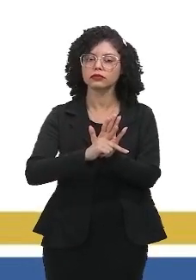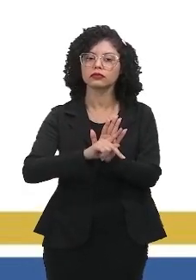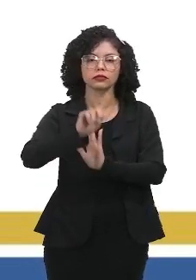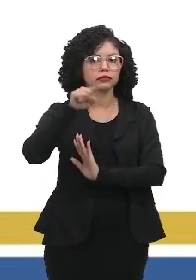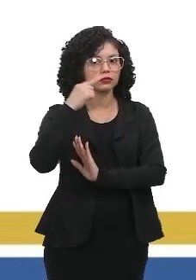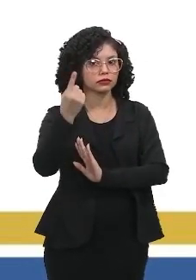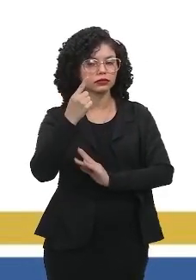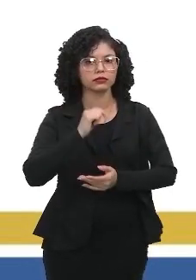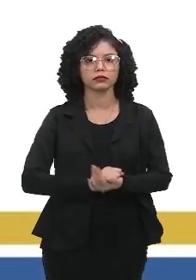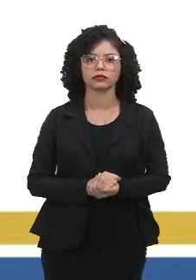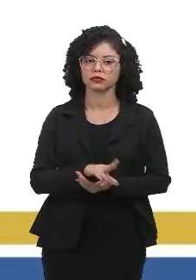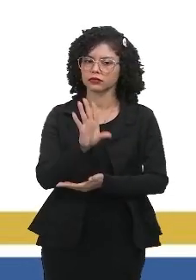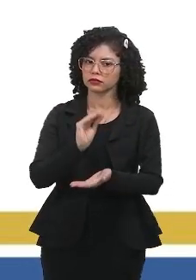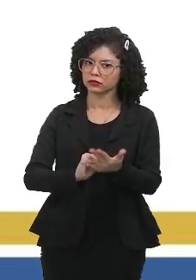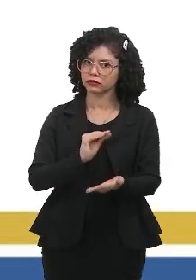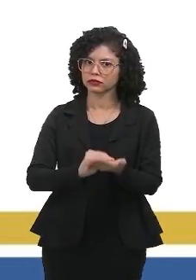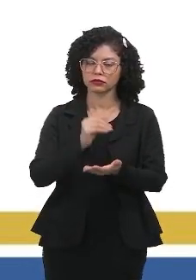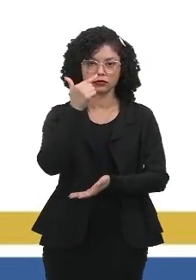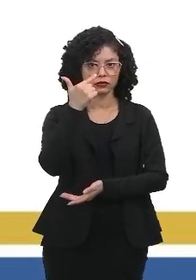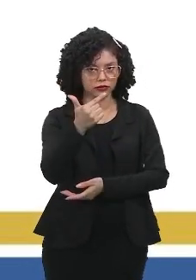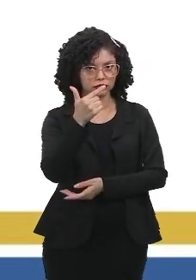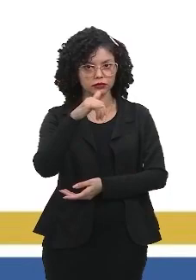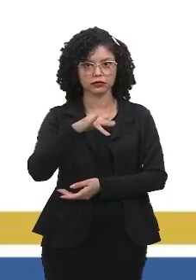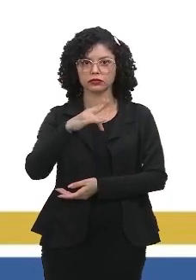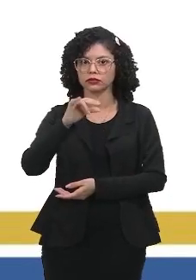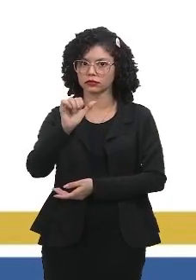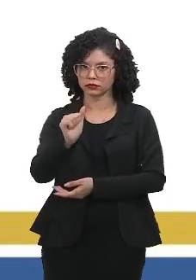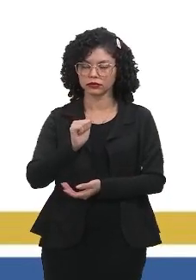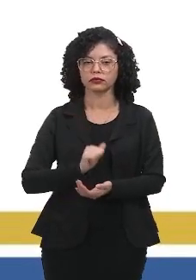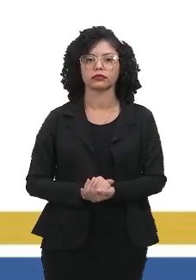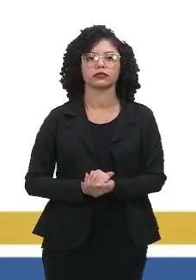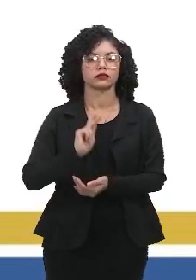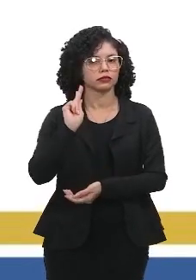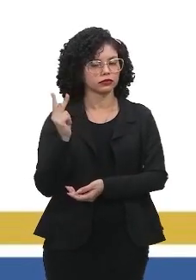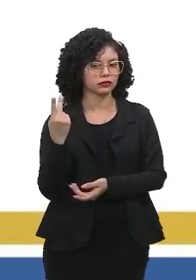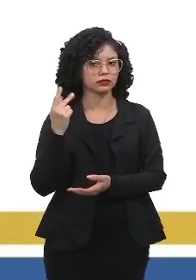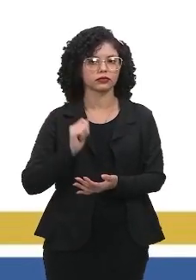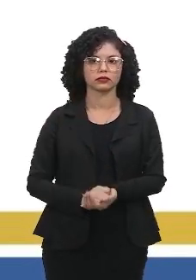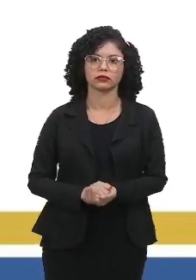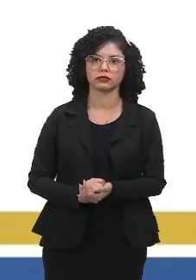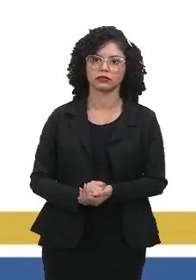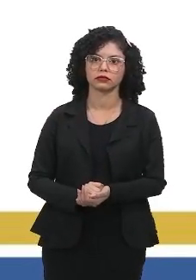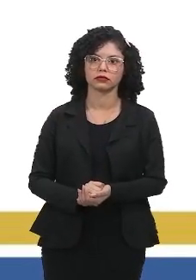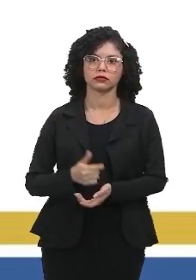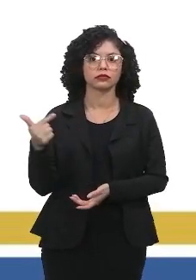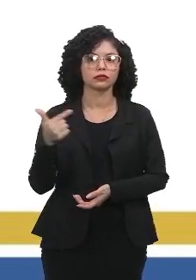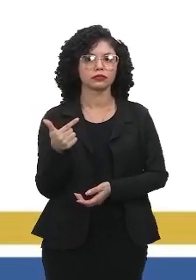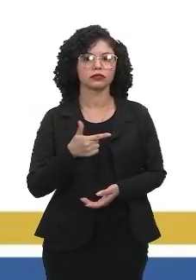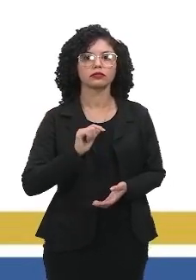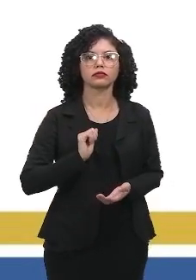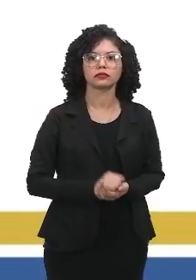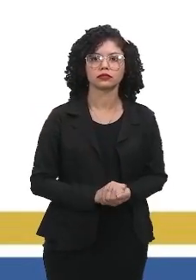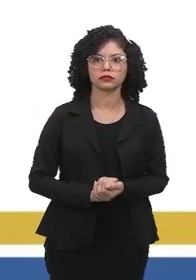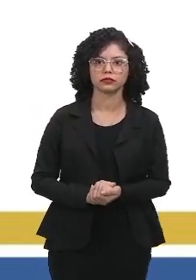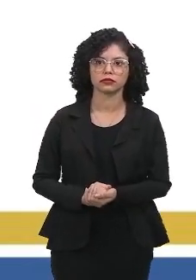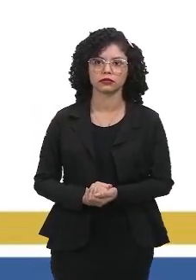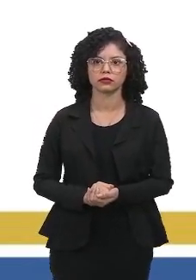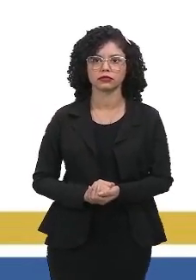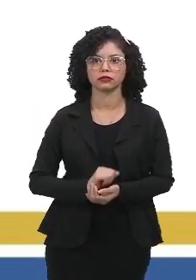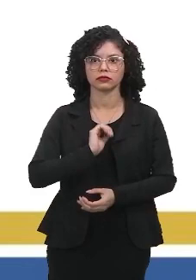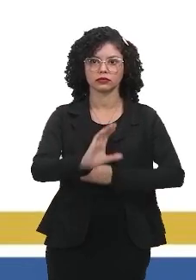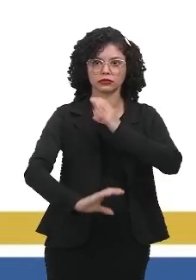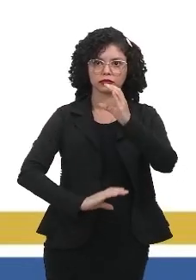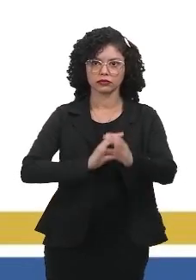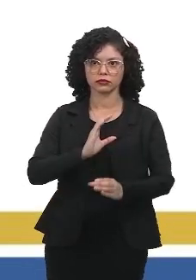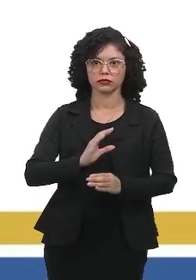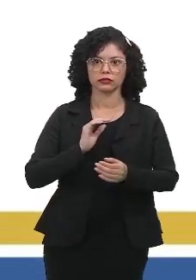glicólise e só mais dois íons hidrogênios isso aí tá no citoplasma segundo processo o os